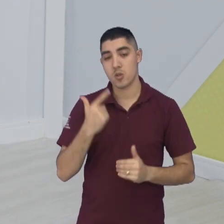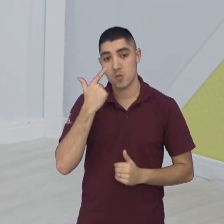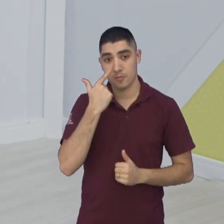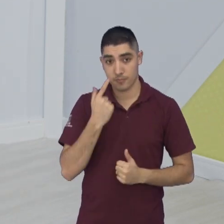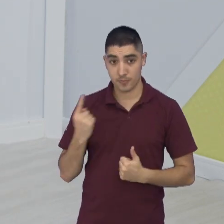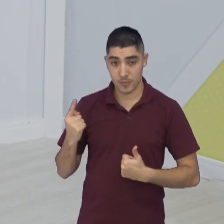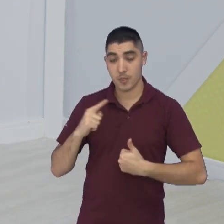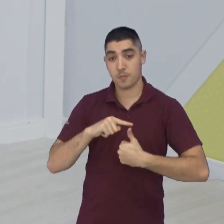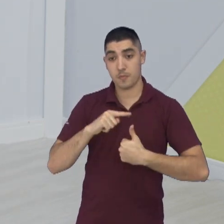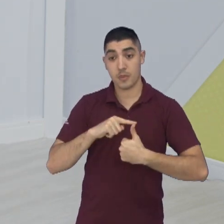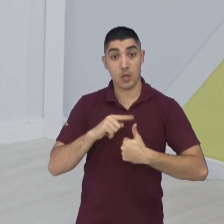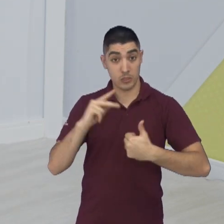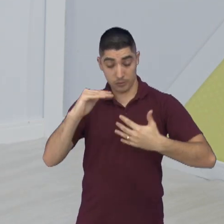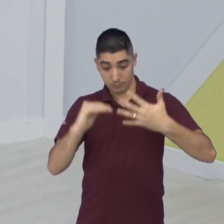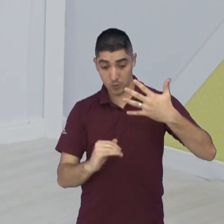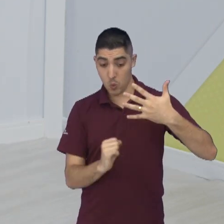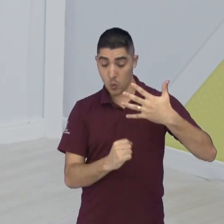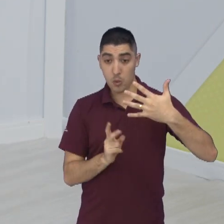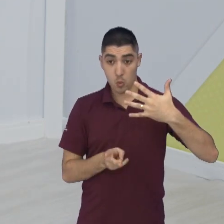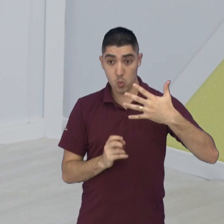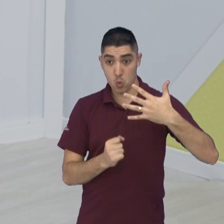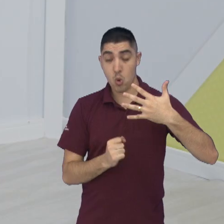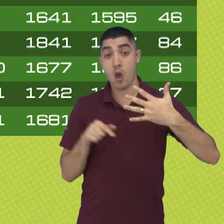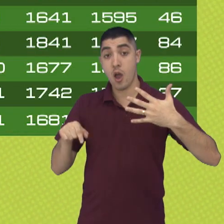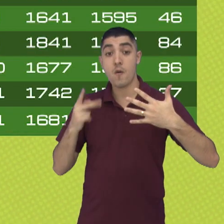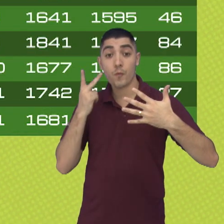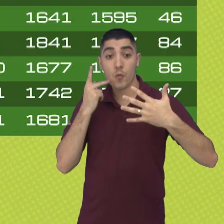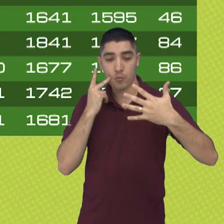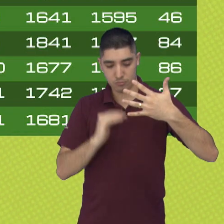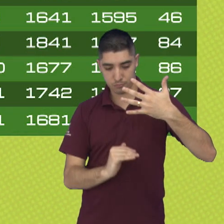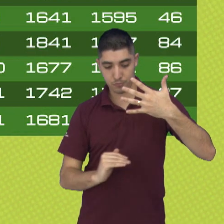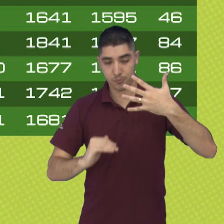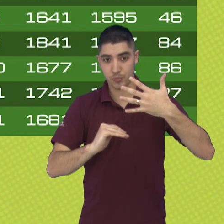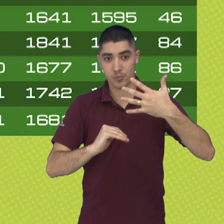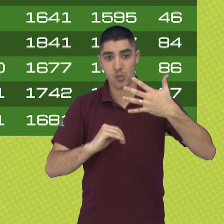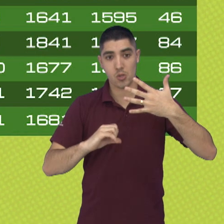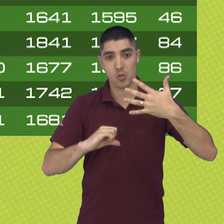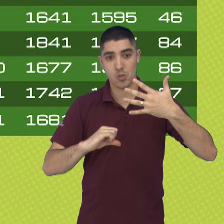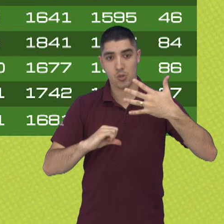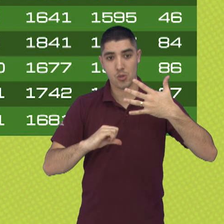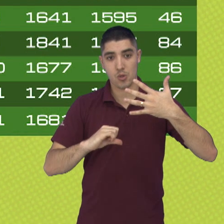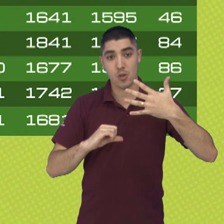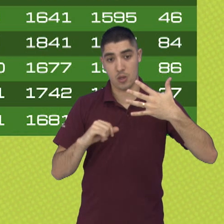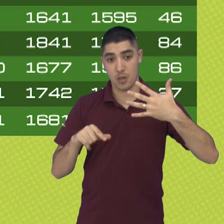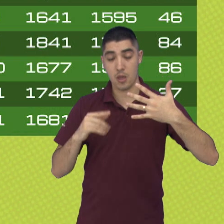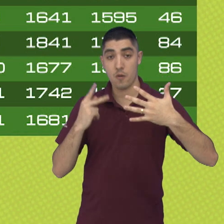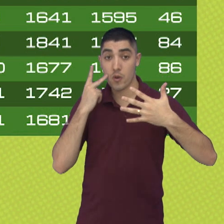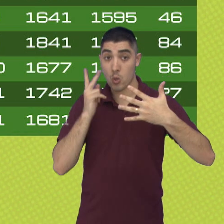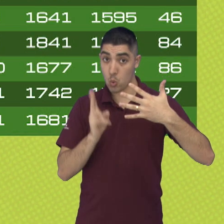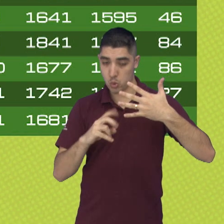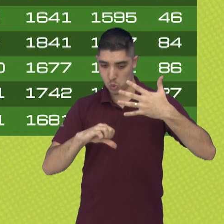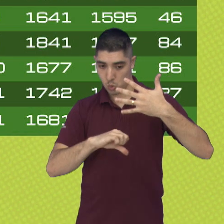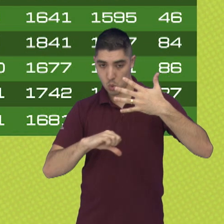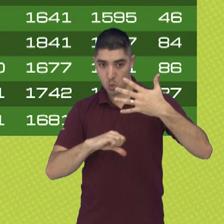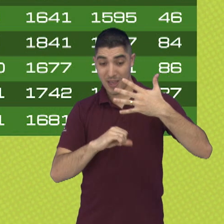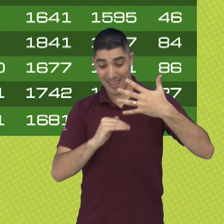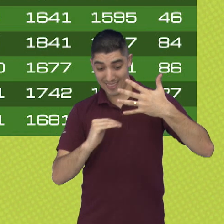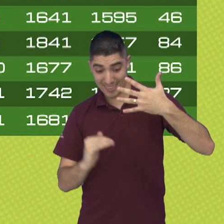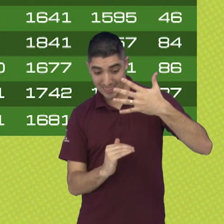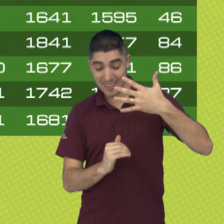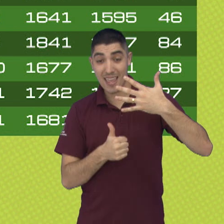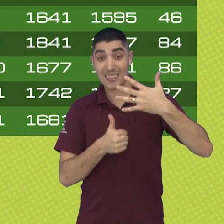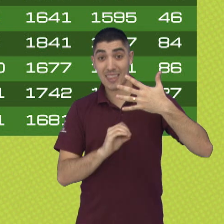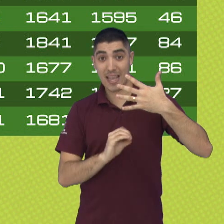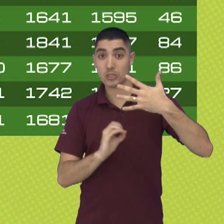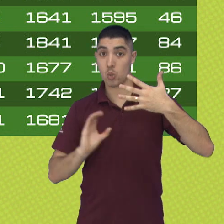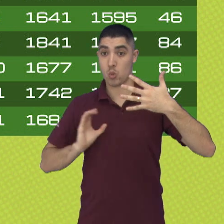se manteve na 8ª posição, Fortaleza agora pulou para a 9ª posição. Aliás, o Fortaleza se manteve na 9ª posição. Quem aparece na 10ª agora é a